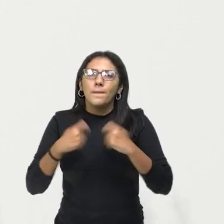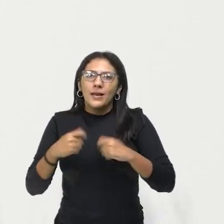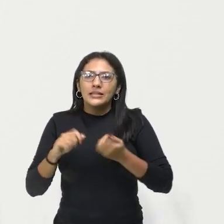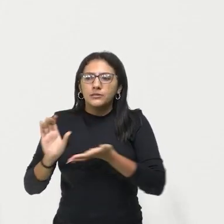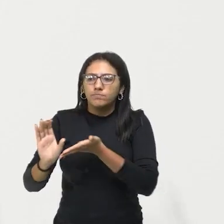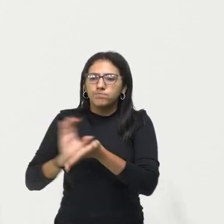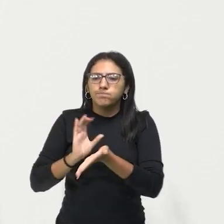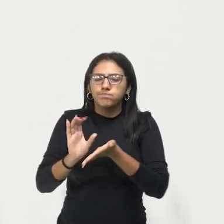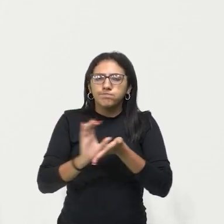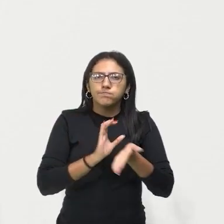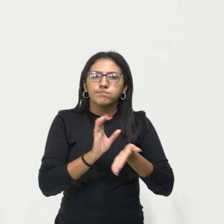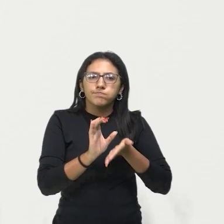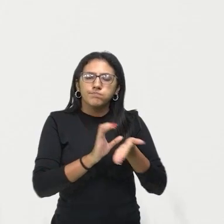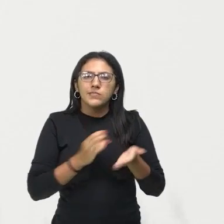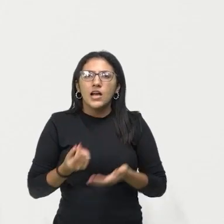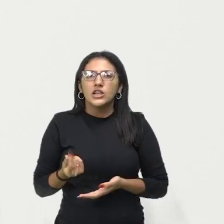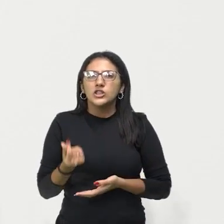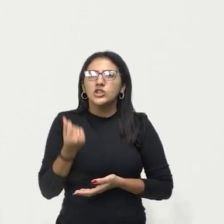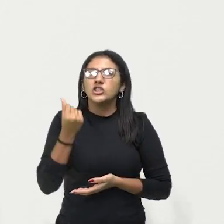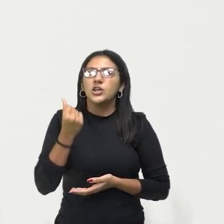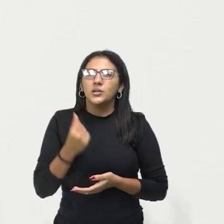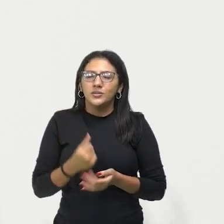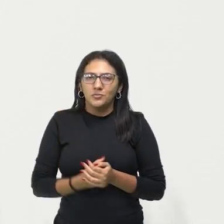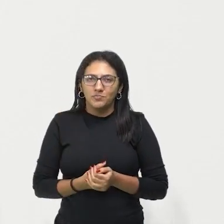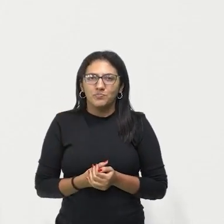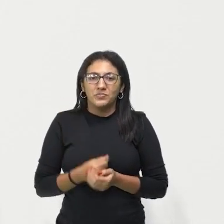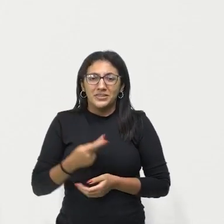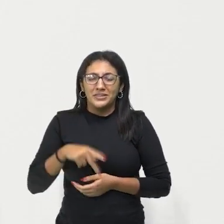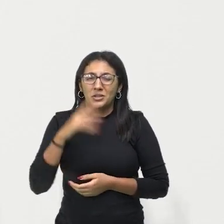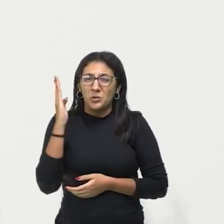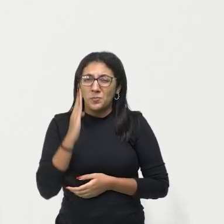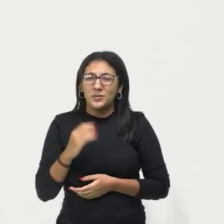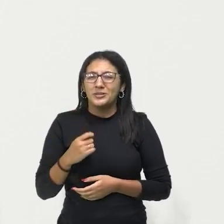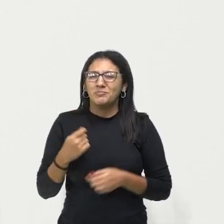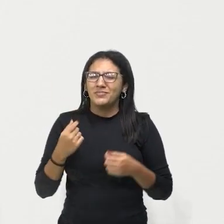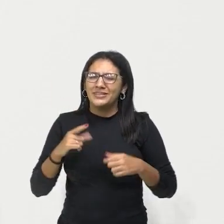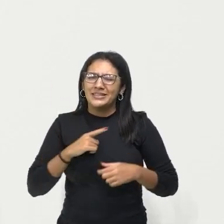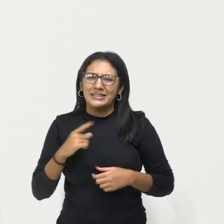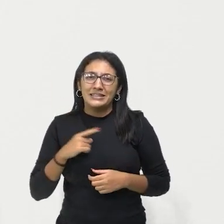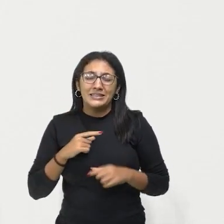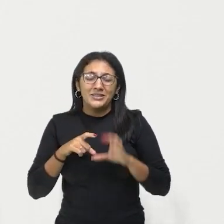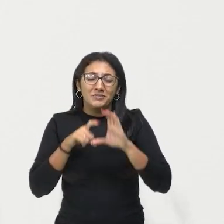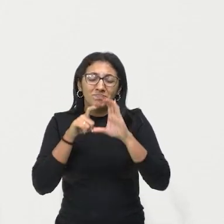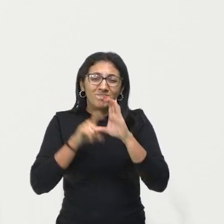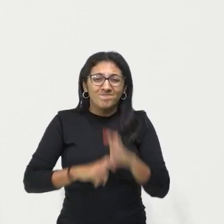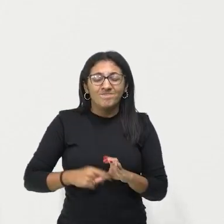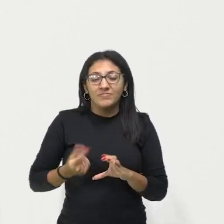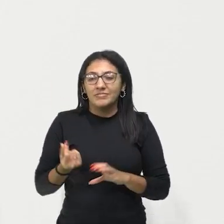estrangeiro, dólar. Gente, o Brasil se endividou muito para conseguir